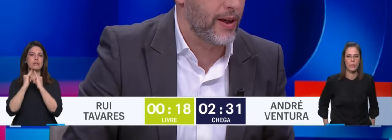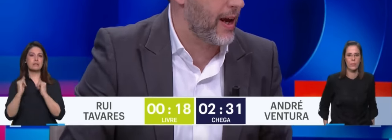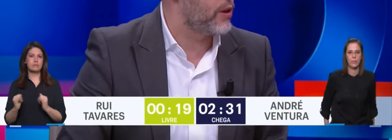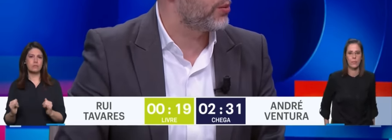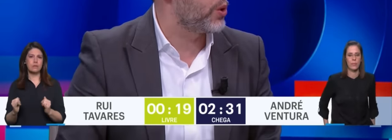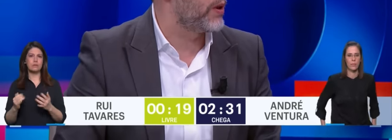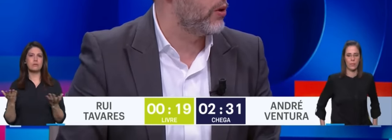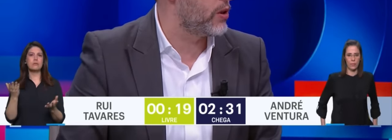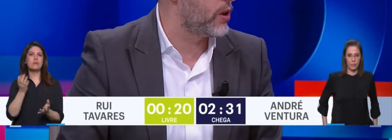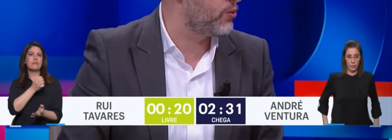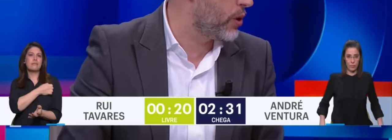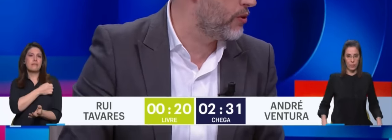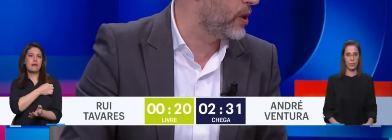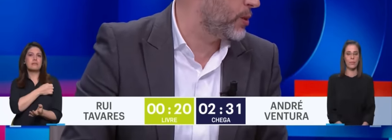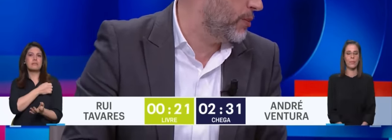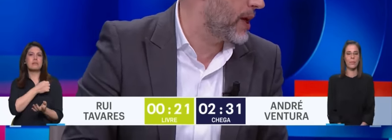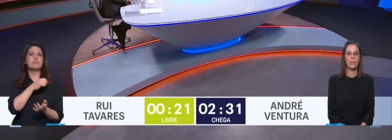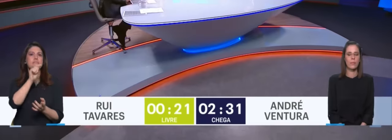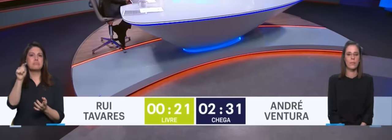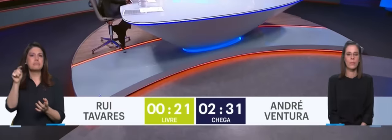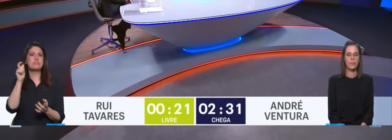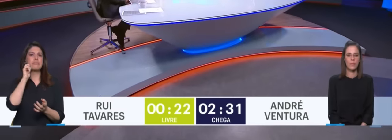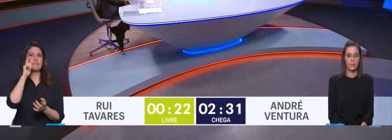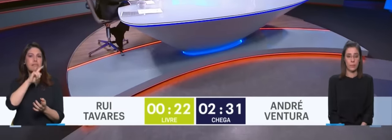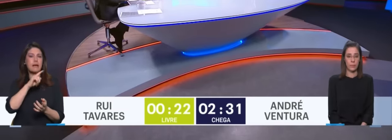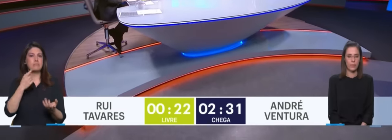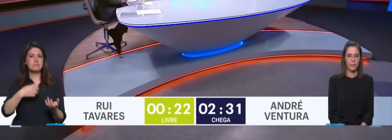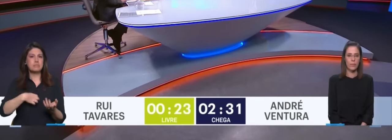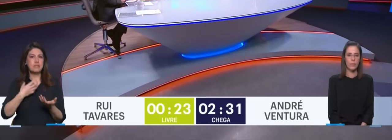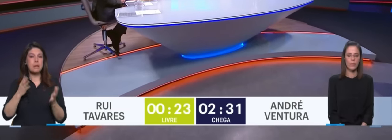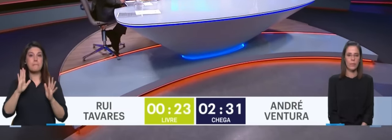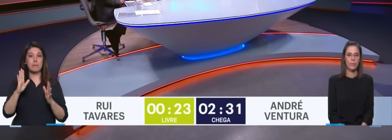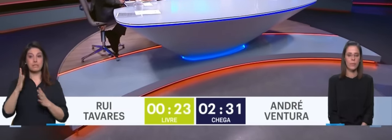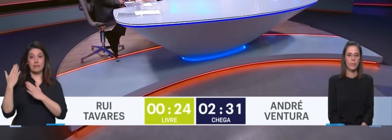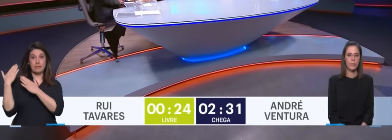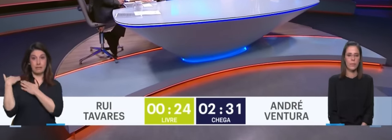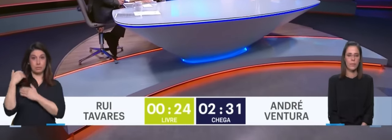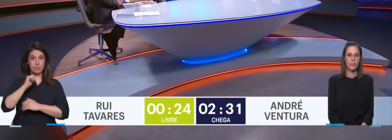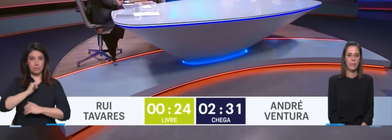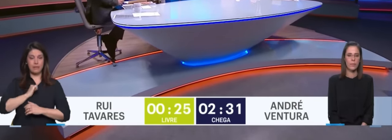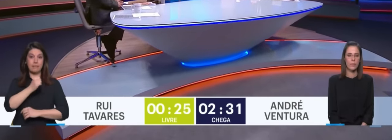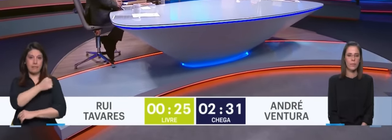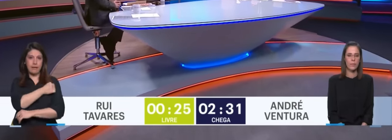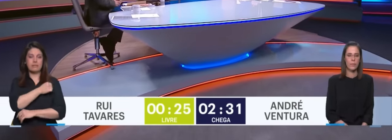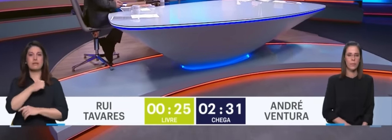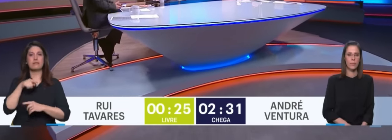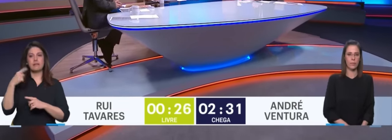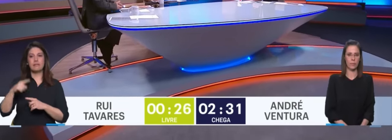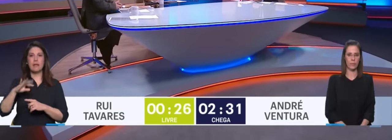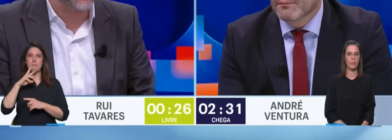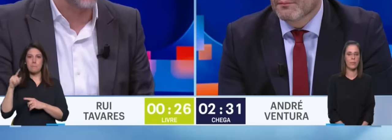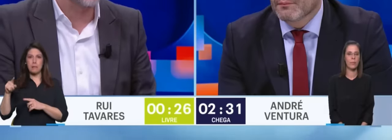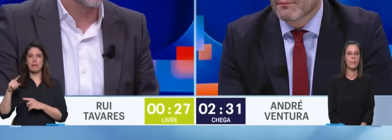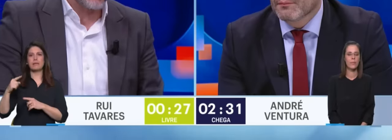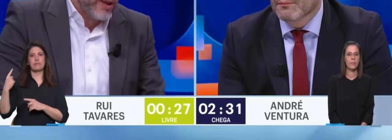passa na casa das pessoas que partilham estas fotografias Mas na minha casa as responsabilidades pela educação dos filhos são partilhados são partilhadas eles têm mãe a mãe tem carreira e